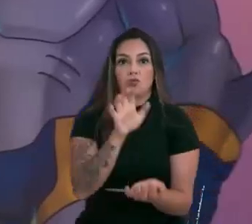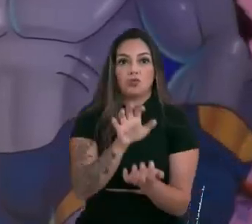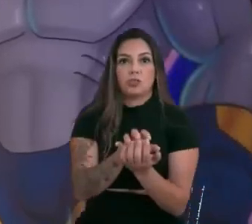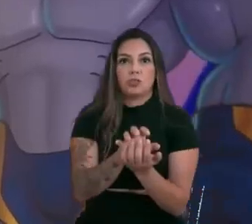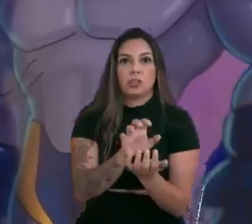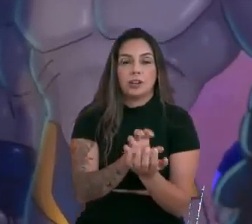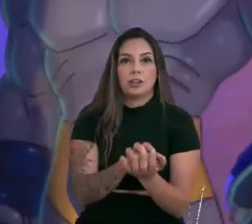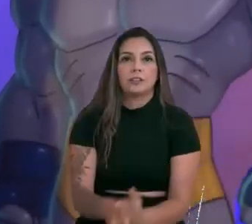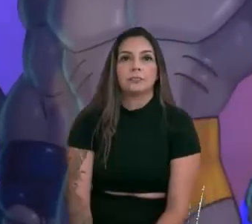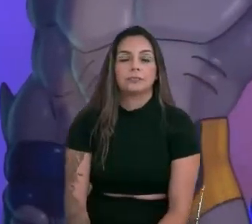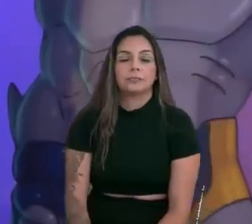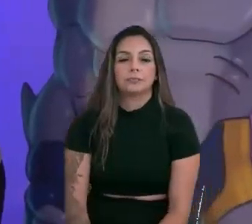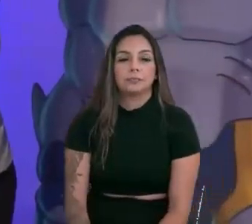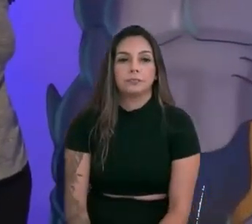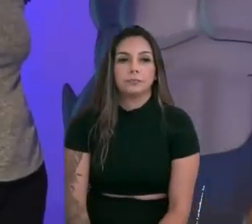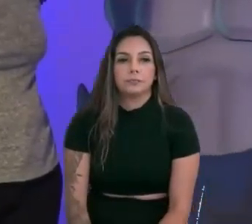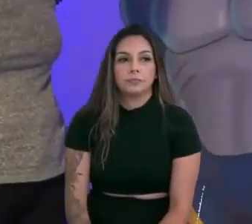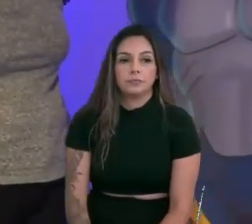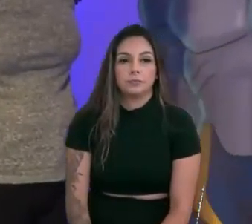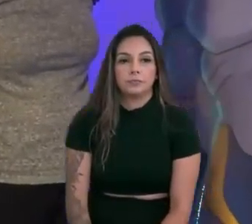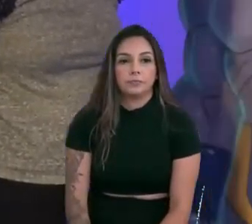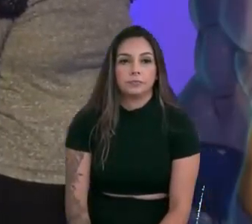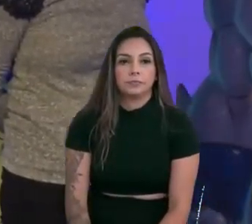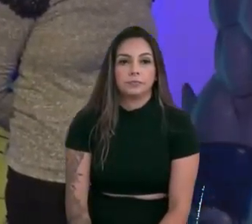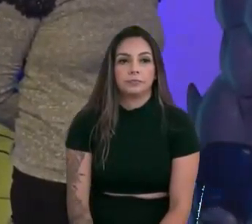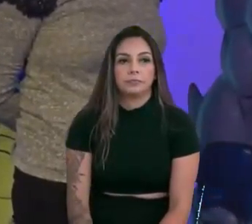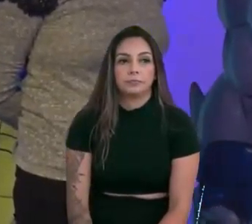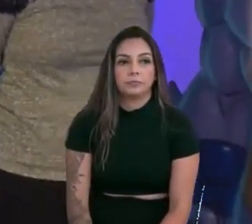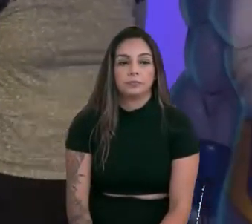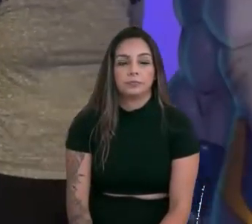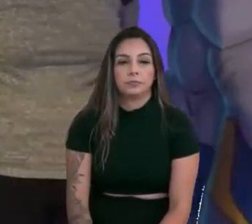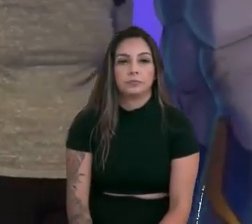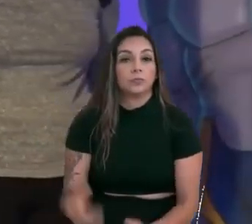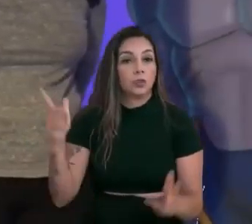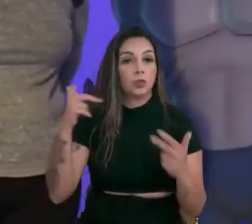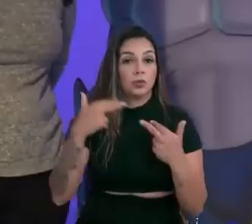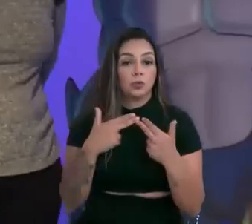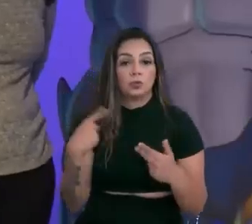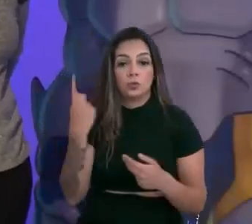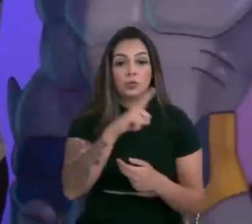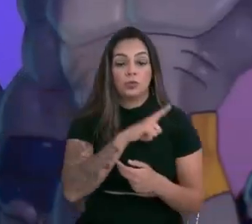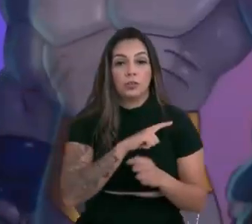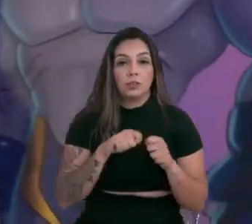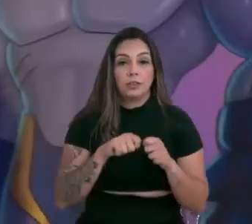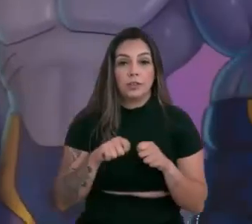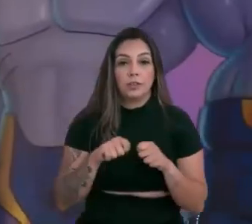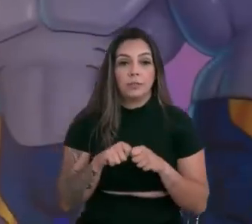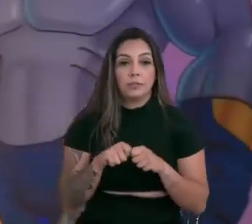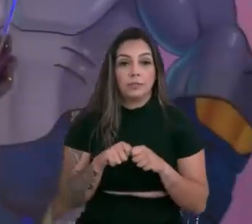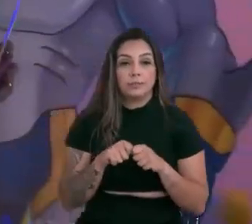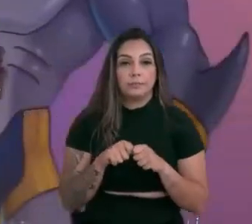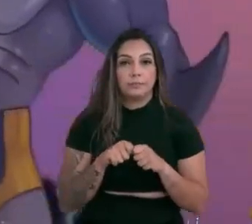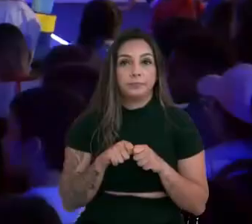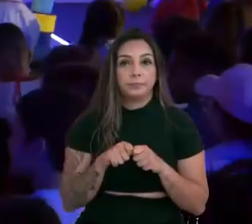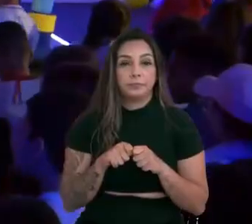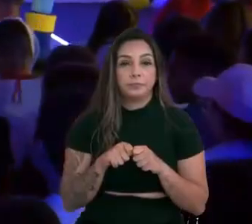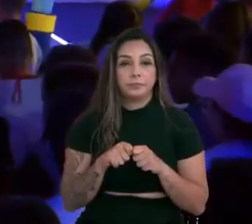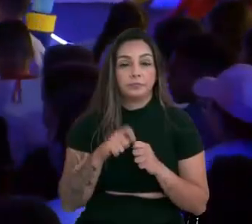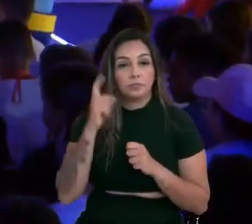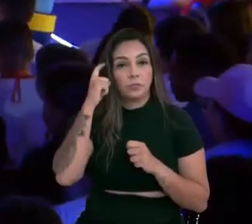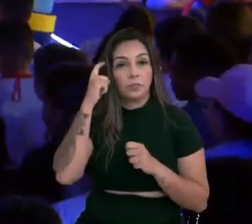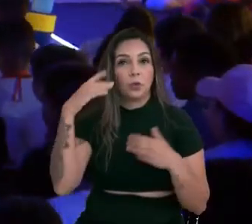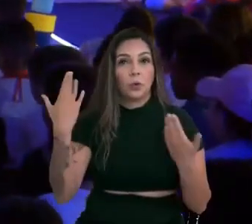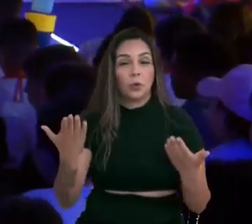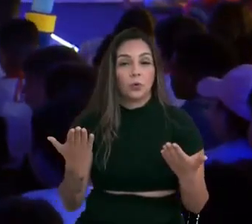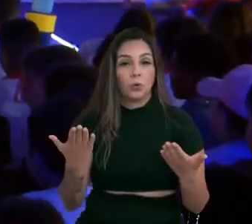bem. Isso. Outra coisa que nós temos que fazer e tá pensando quando for estar